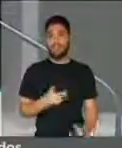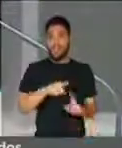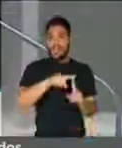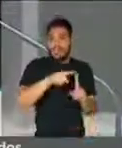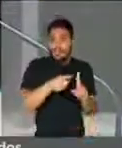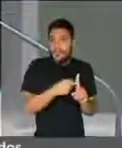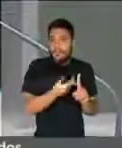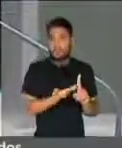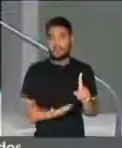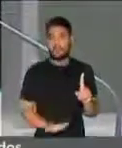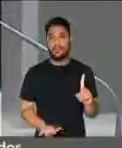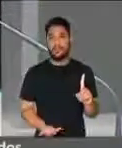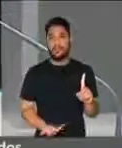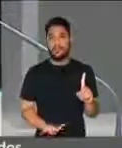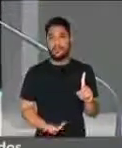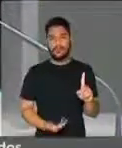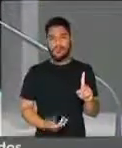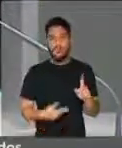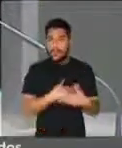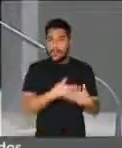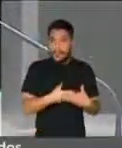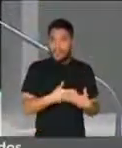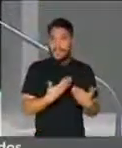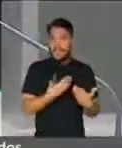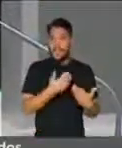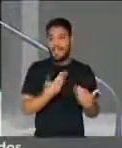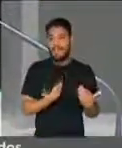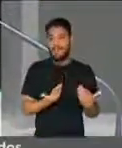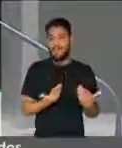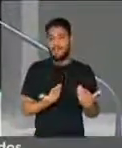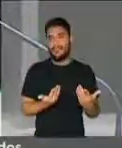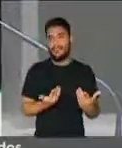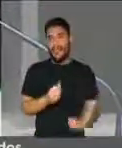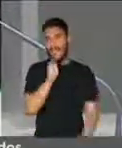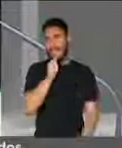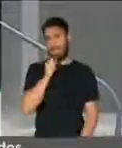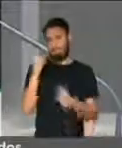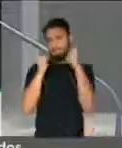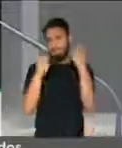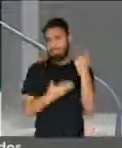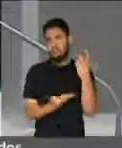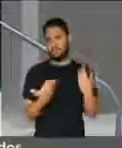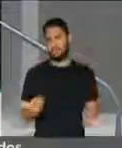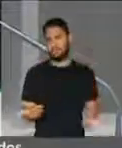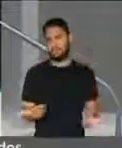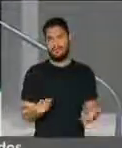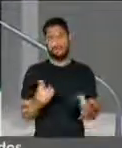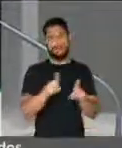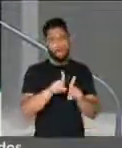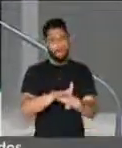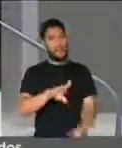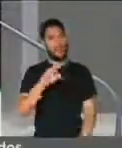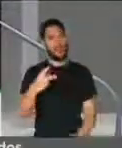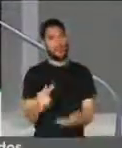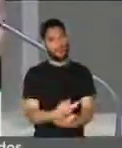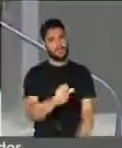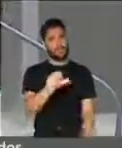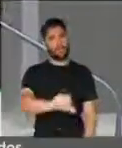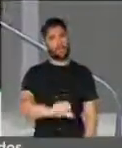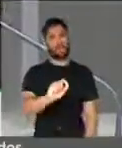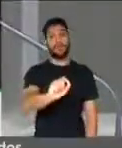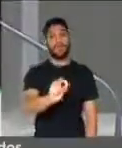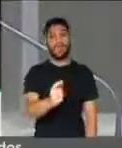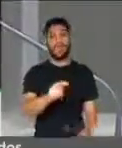que está se preparando para vir no mundo desse. Mas nós também tivemos piora. O